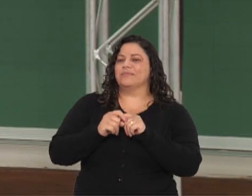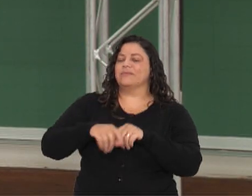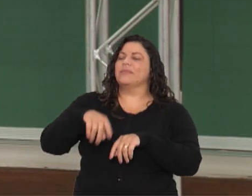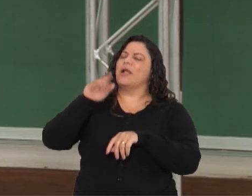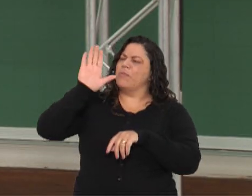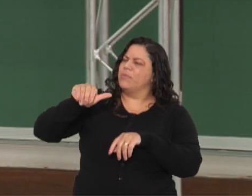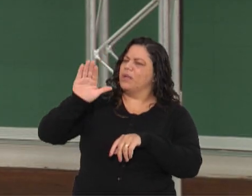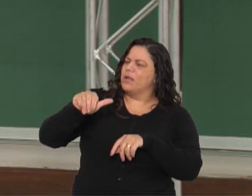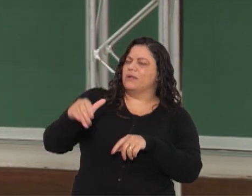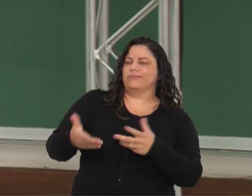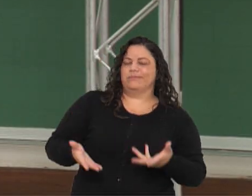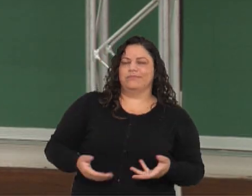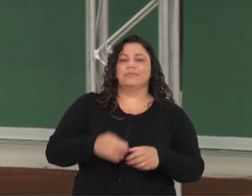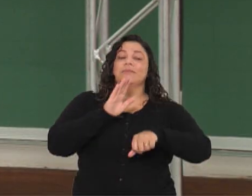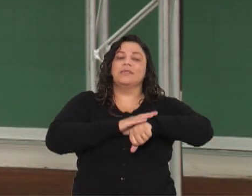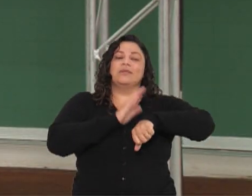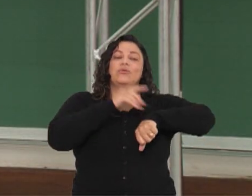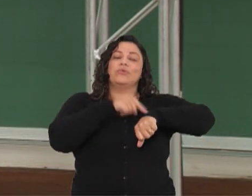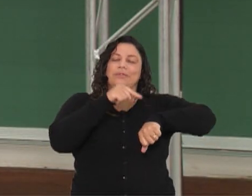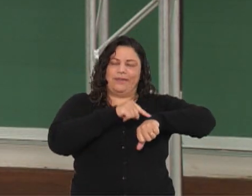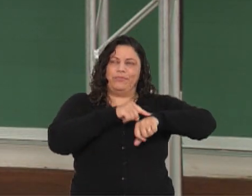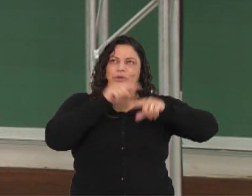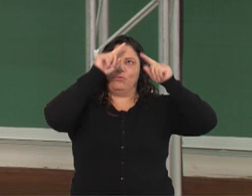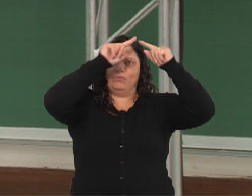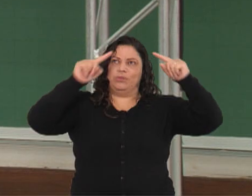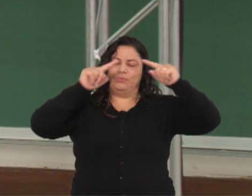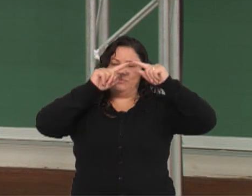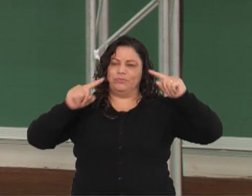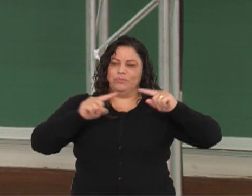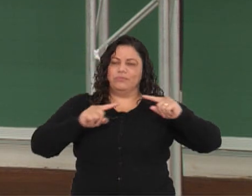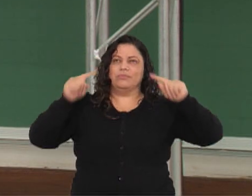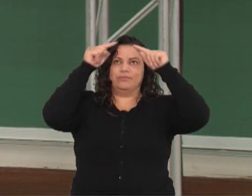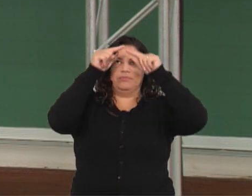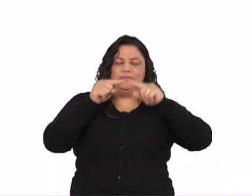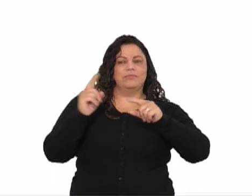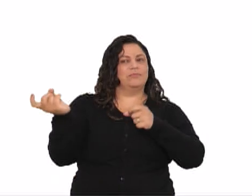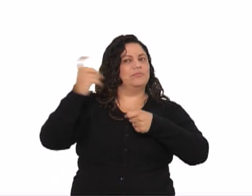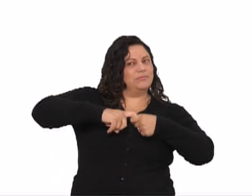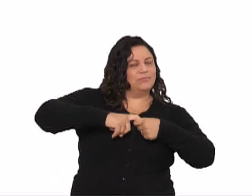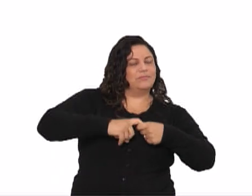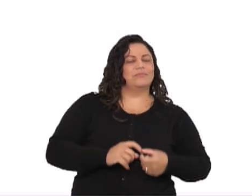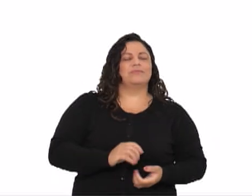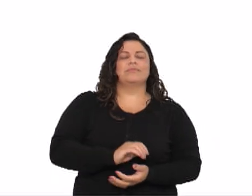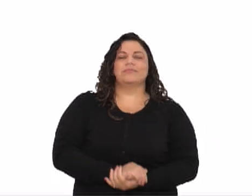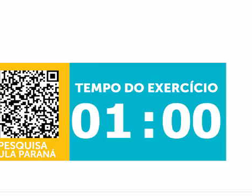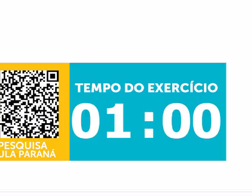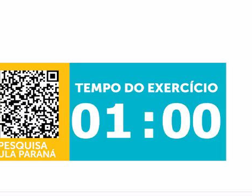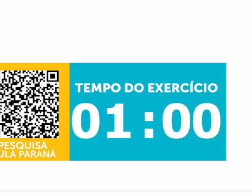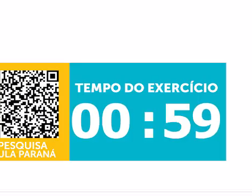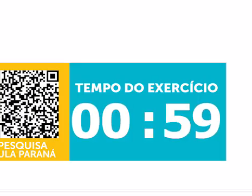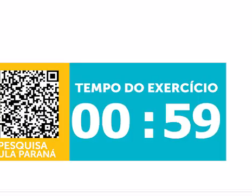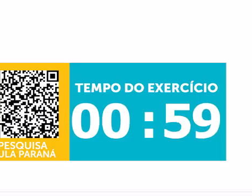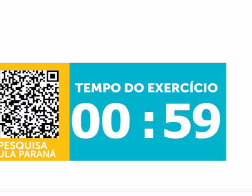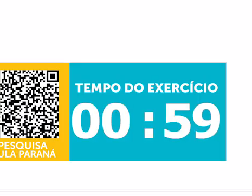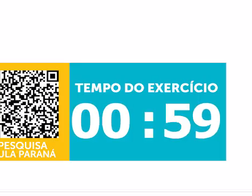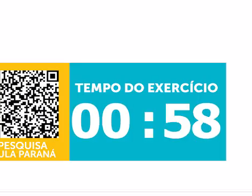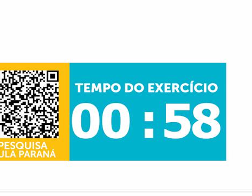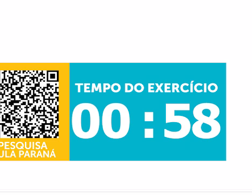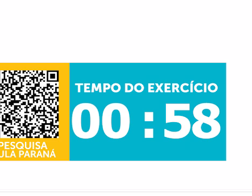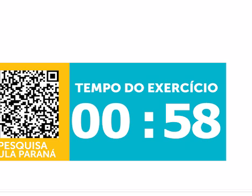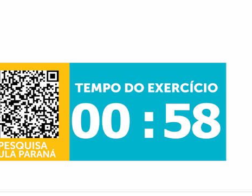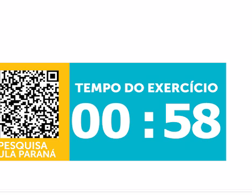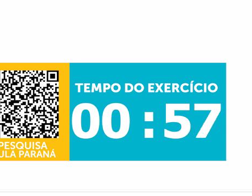temos aqui uma coluna. Desse lado nós temos algumas palavras e do outro nós temos as que